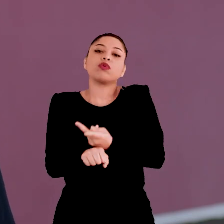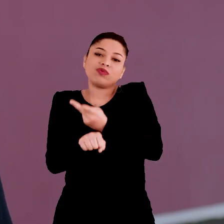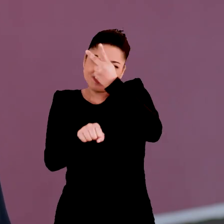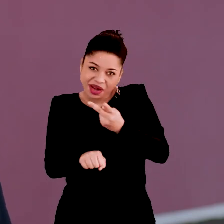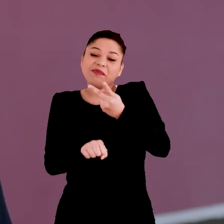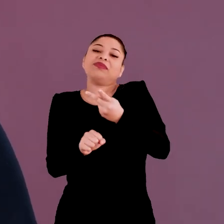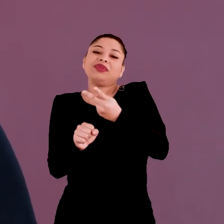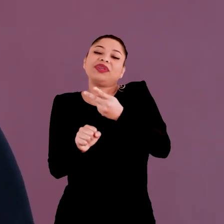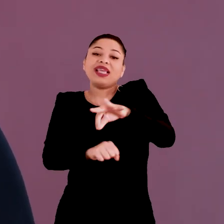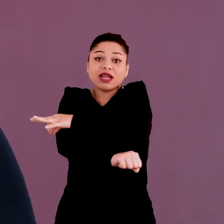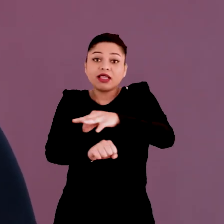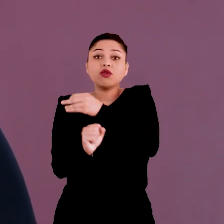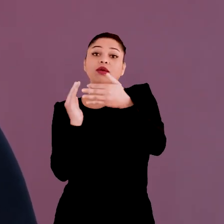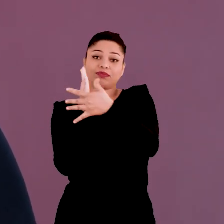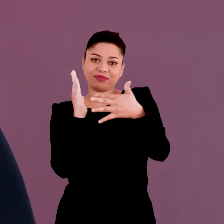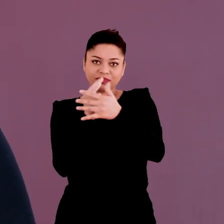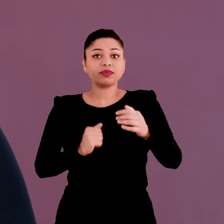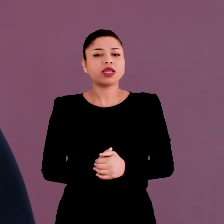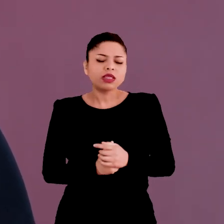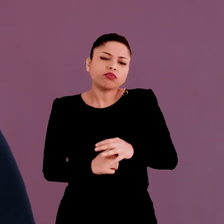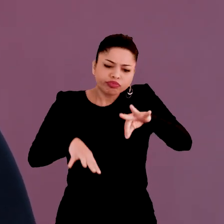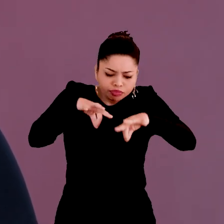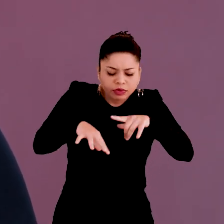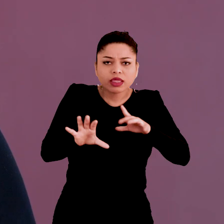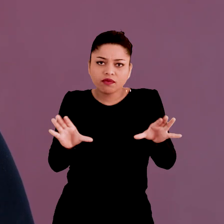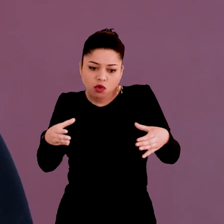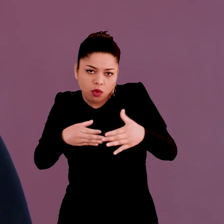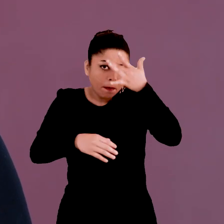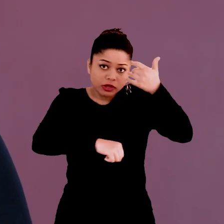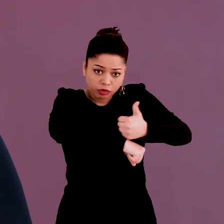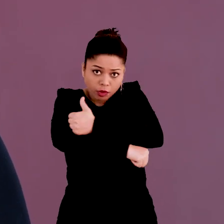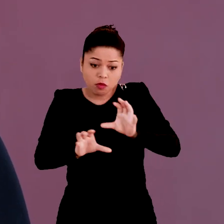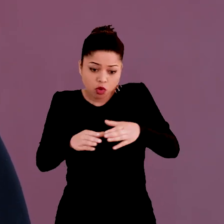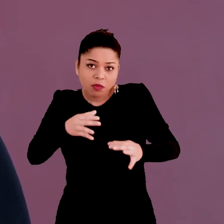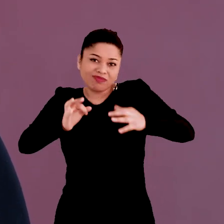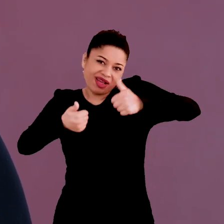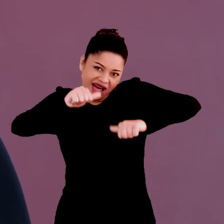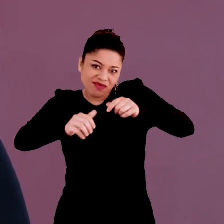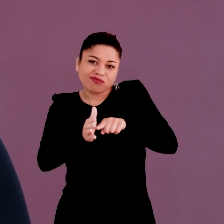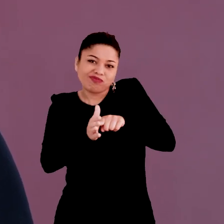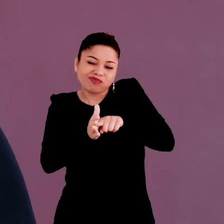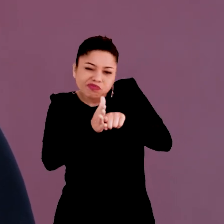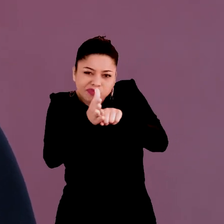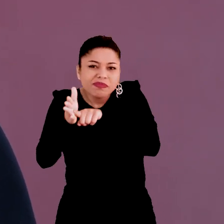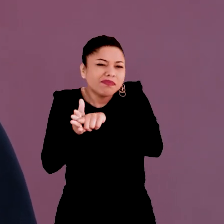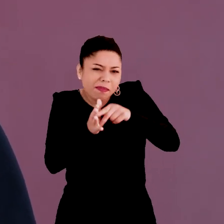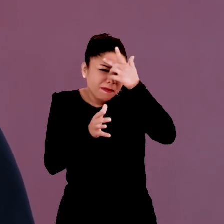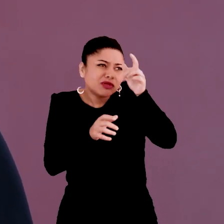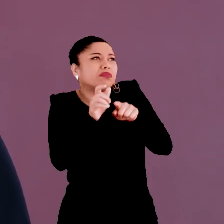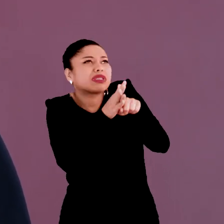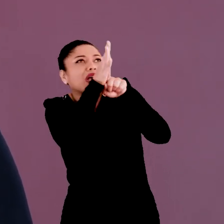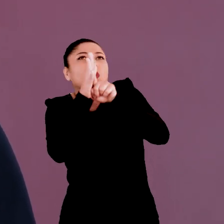Tomiotaki AkzoNobel. A seleção da exposição foi feita por um grupo de jurados formado por profissionais e pesquisadores de várias